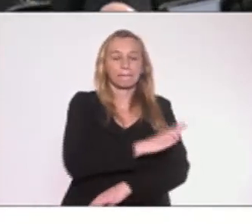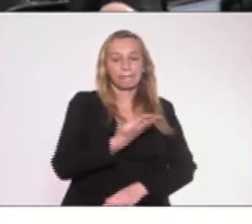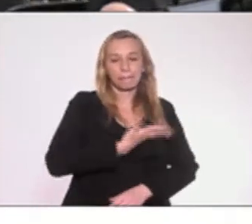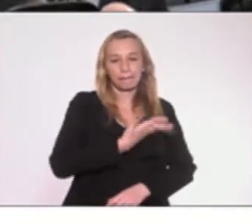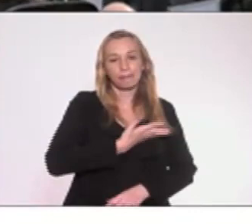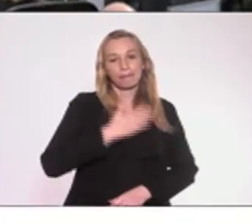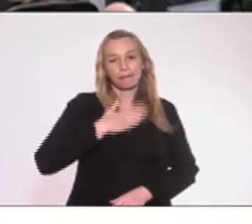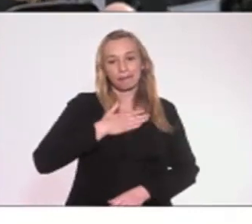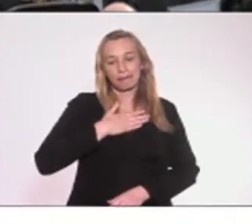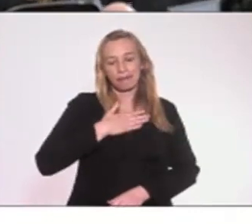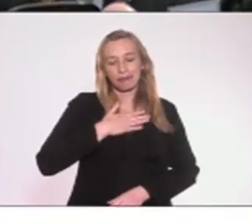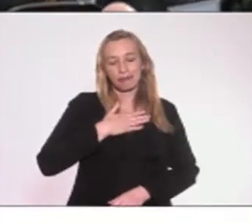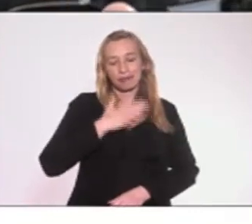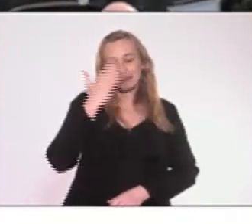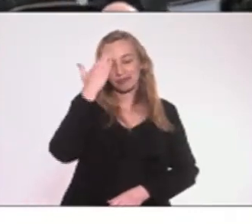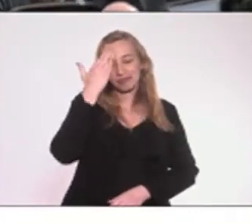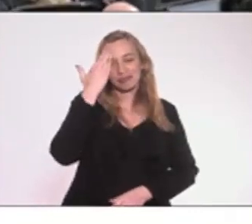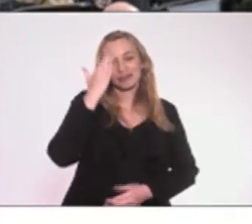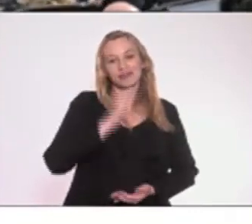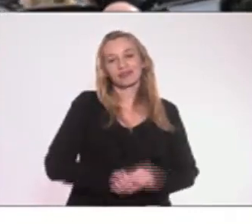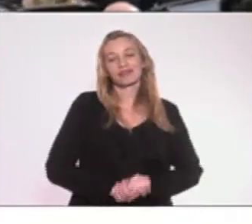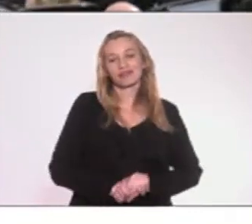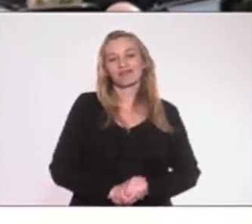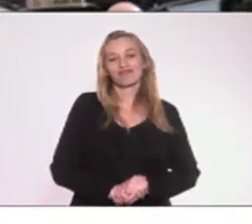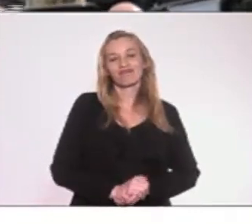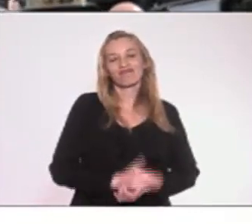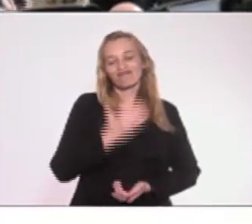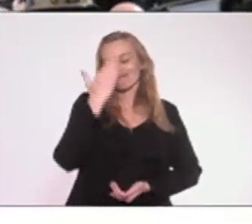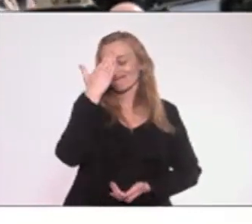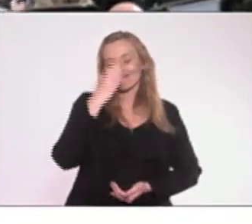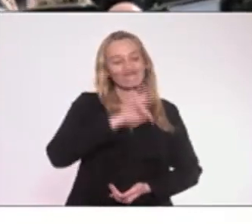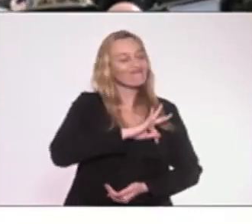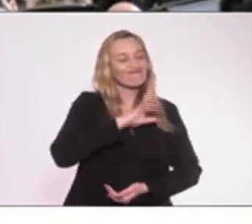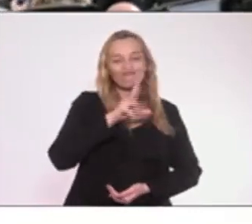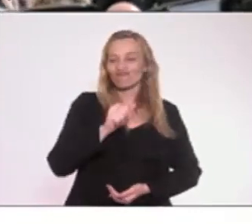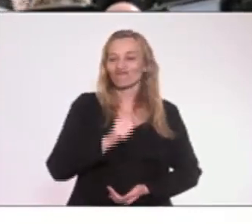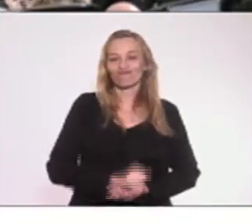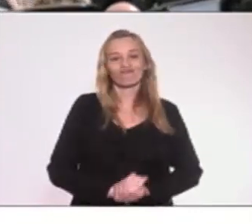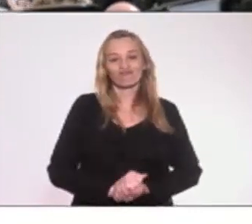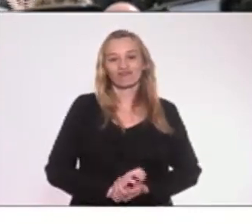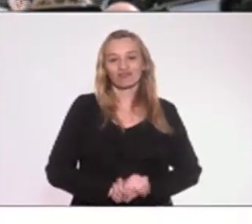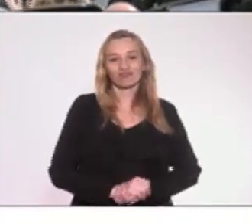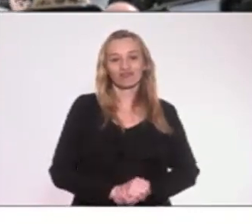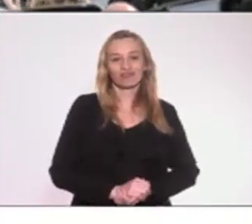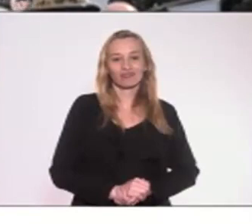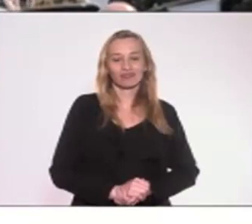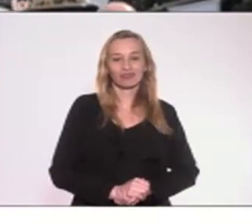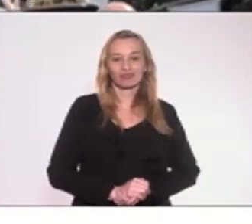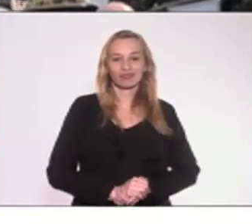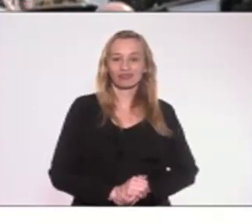amigo, muito obrigado. Muito obrigado por tudo.